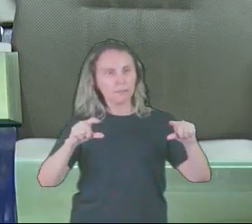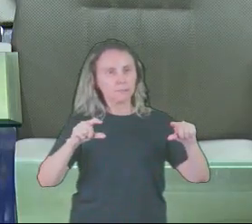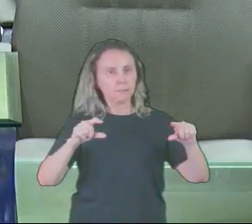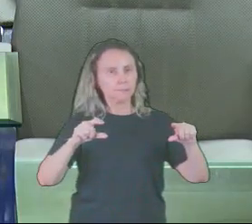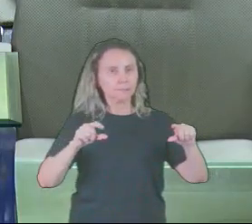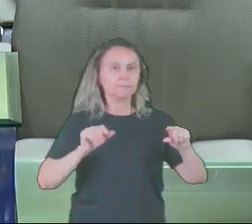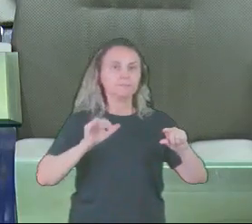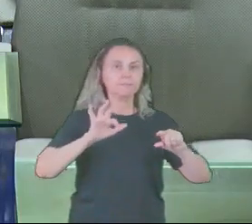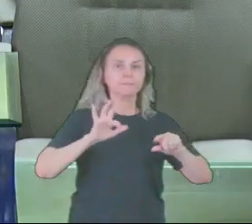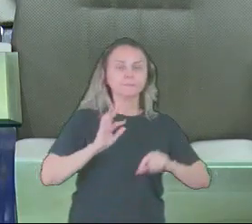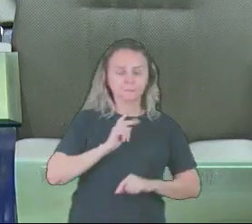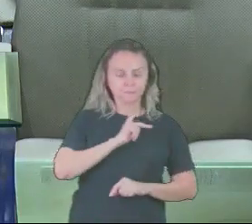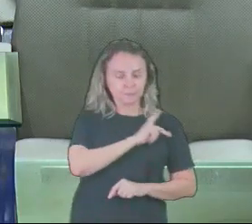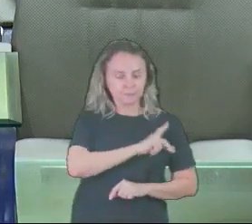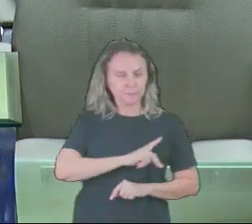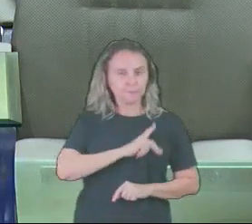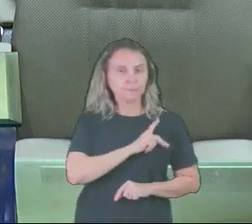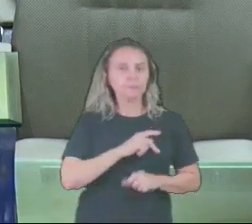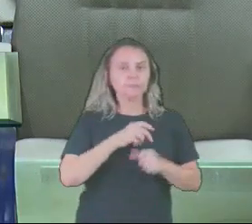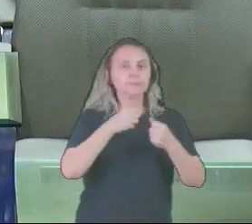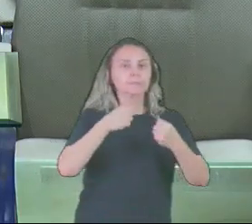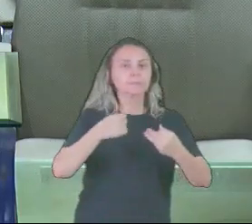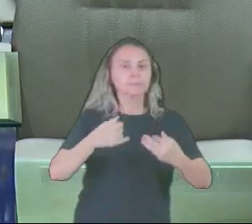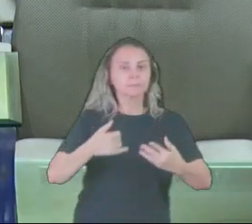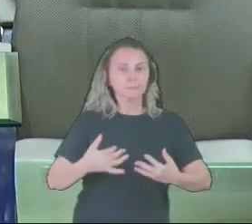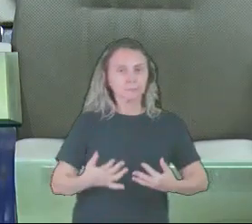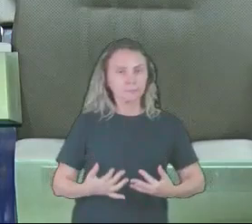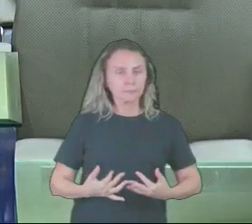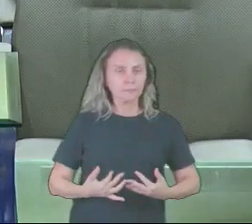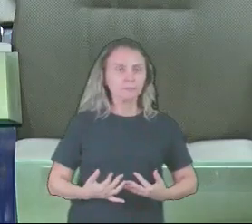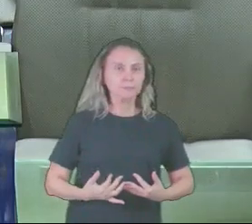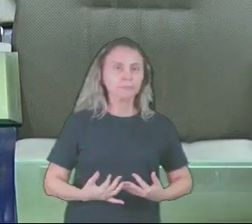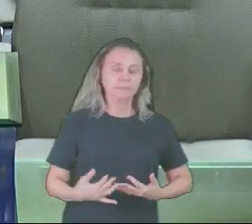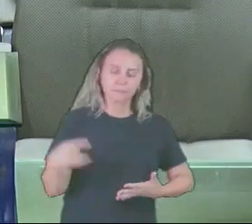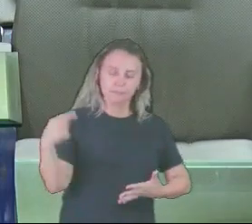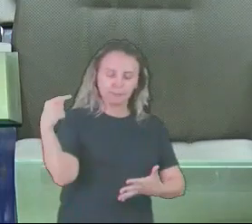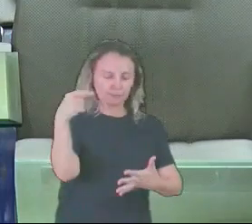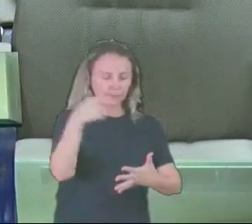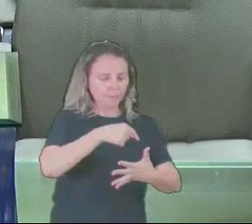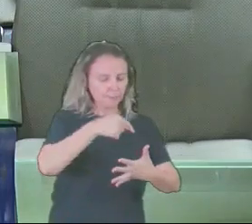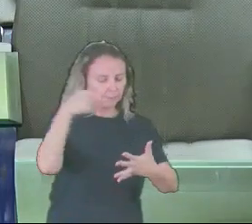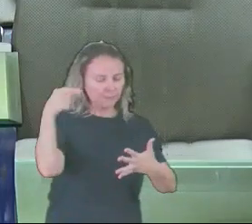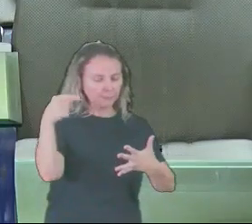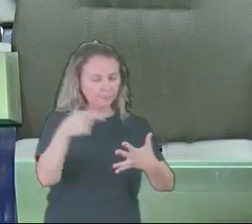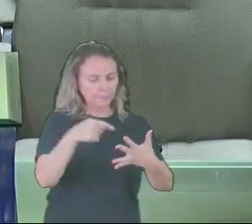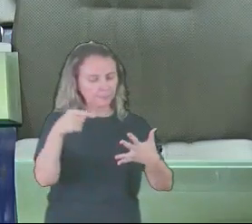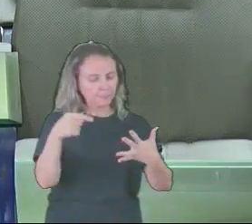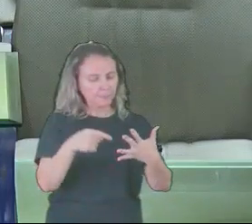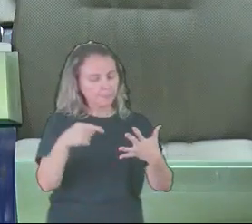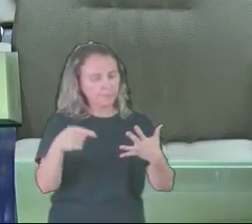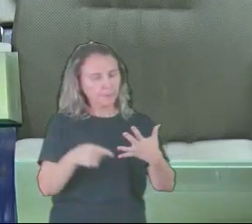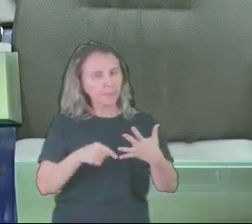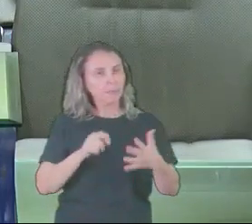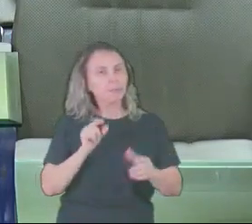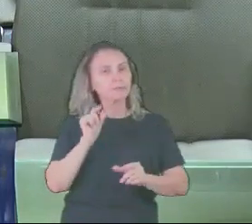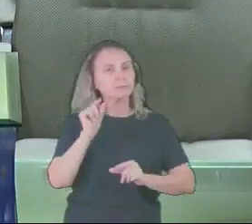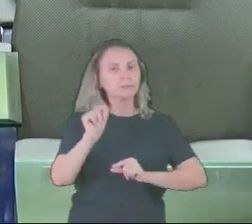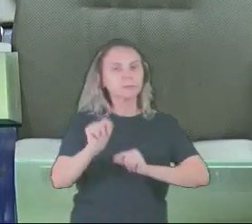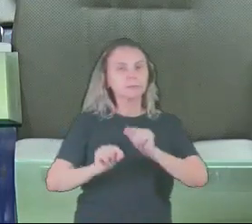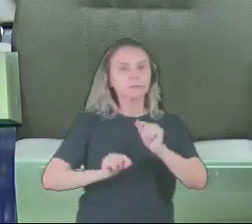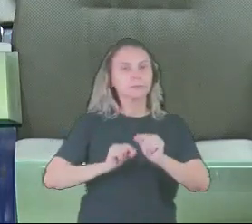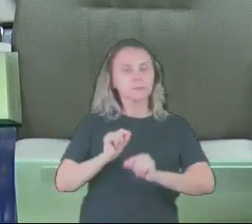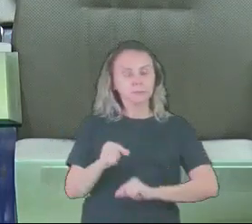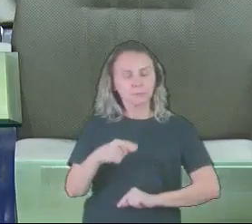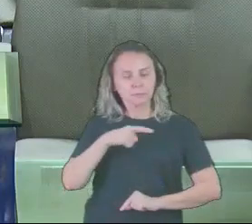o Paulo vai falar Já vi várias circunstâncias aonde rege